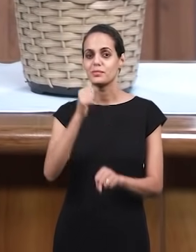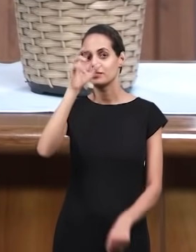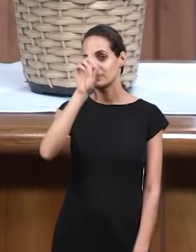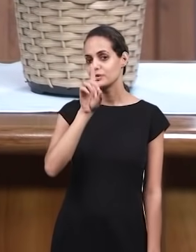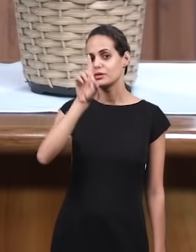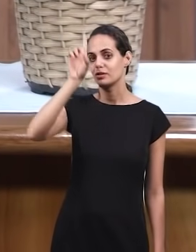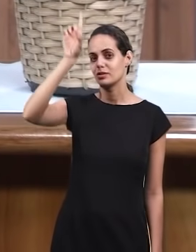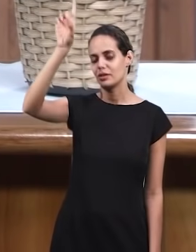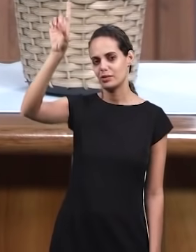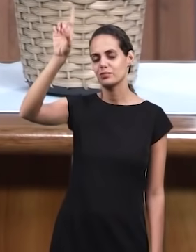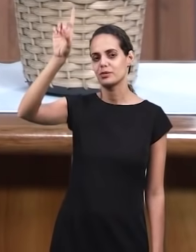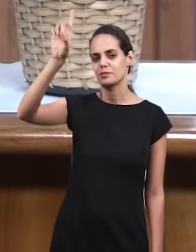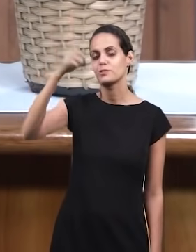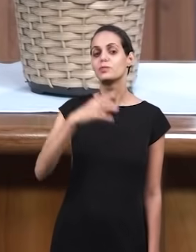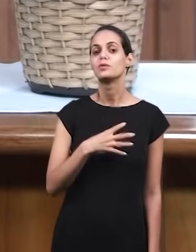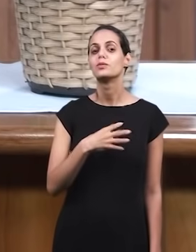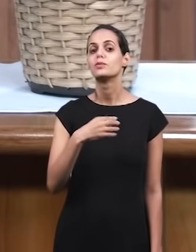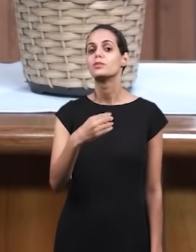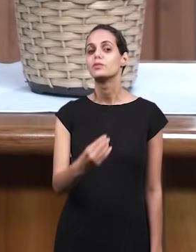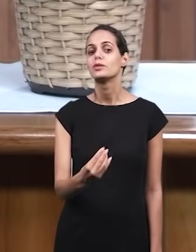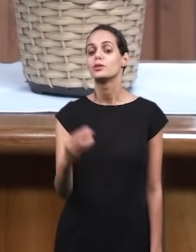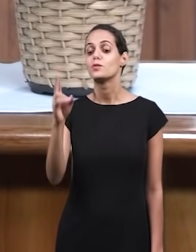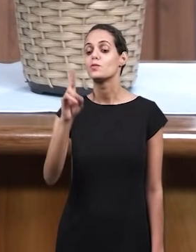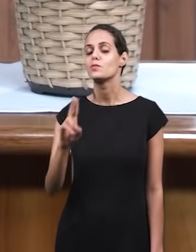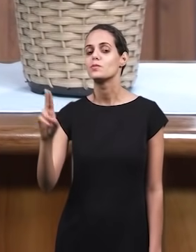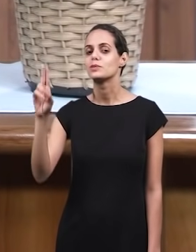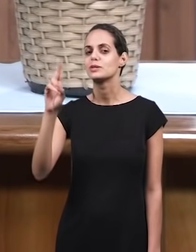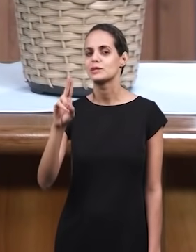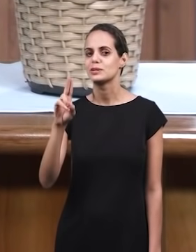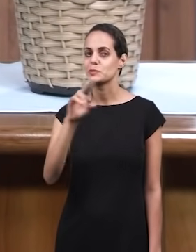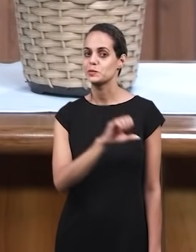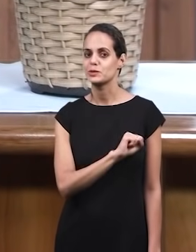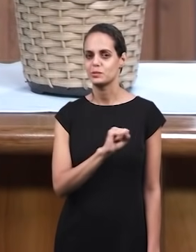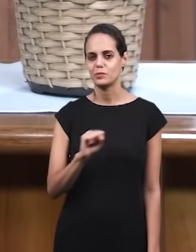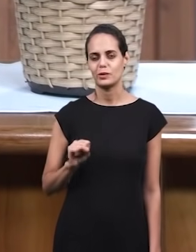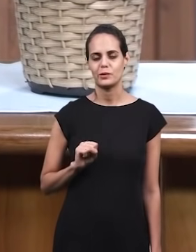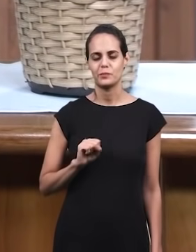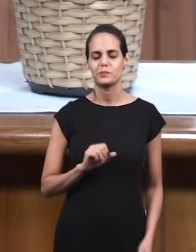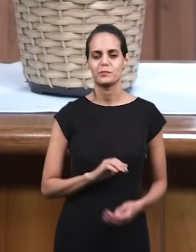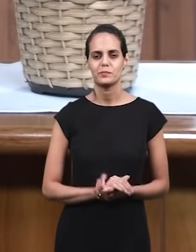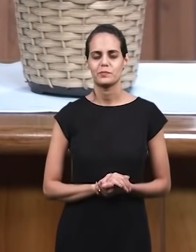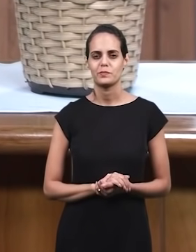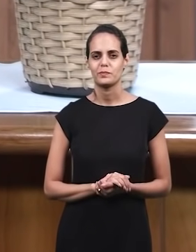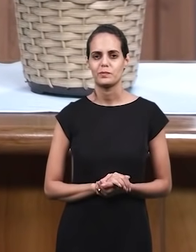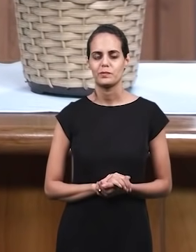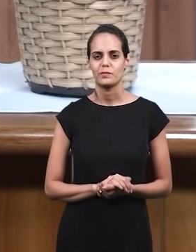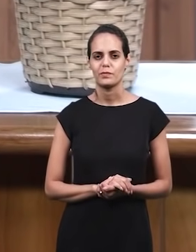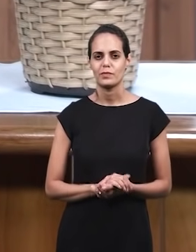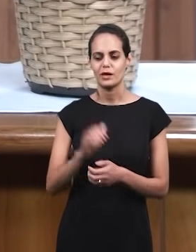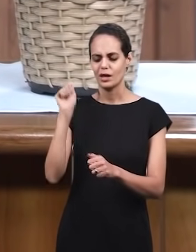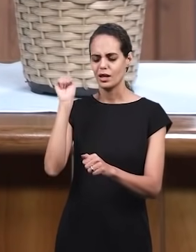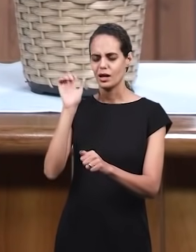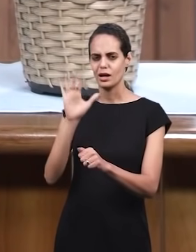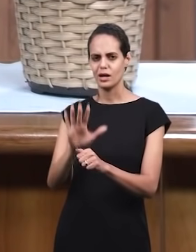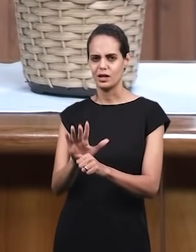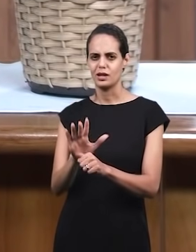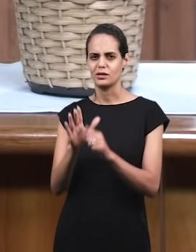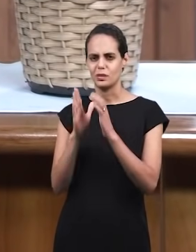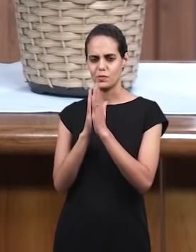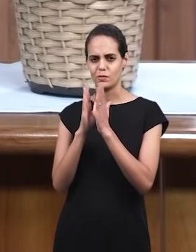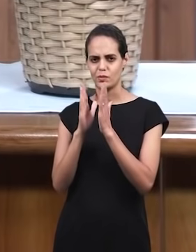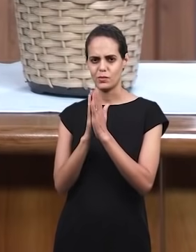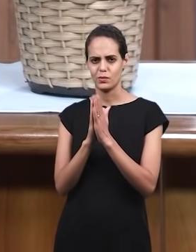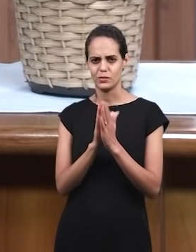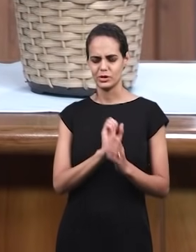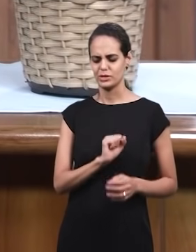o que Deus ia fazer através do filho dela. O texto diz que ela foi orar, o sacerdote viu ela orando e achou que ela